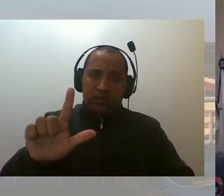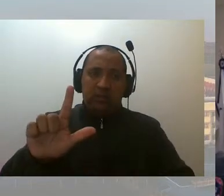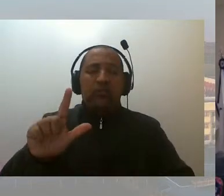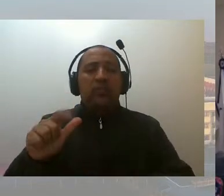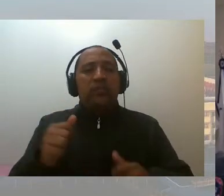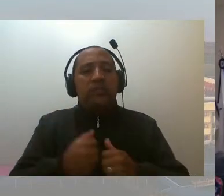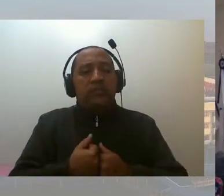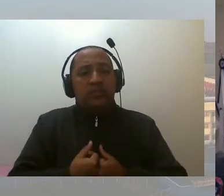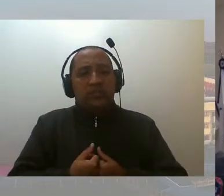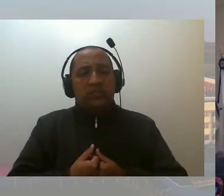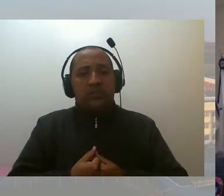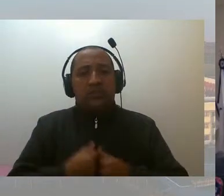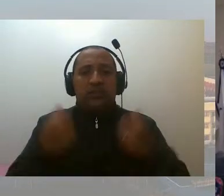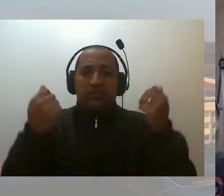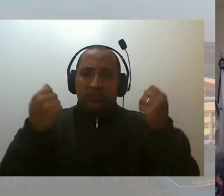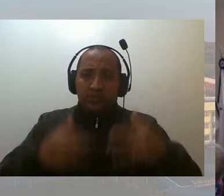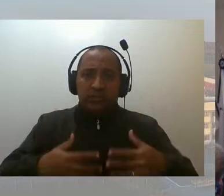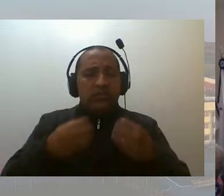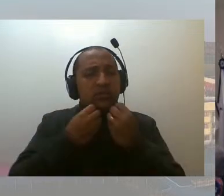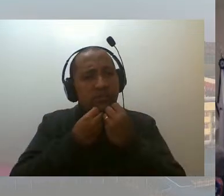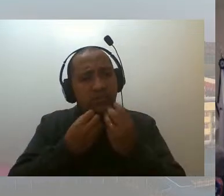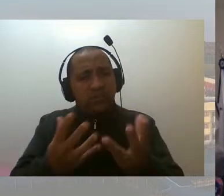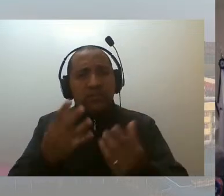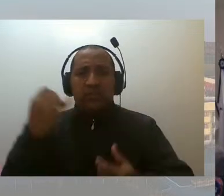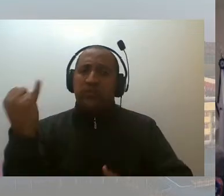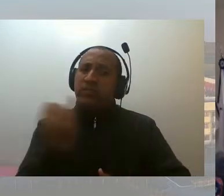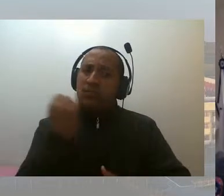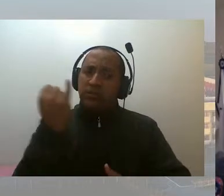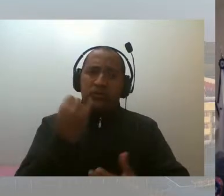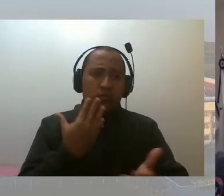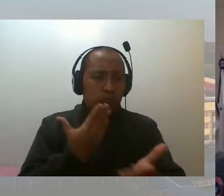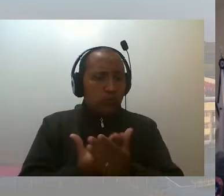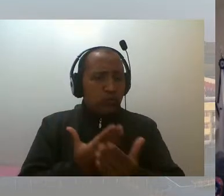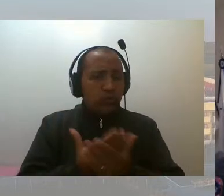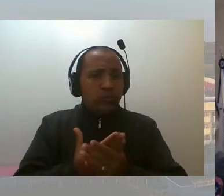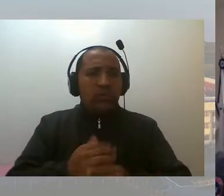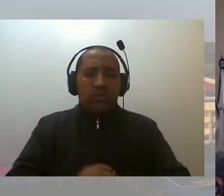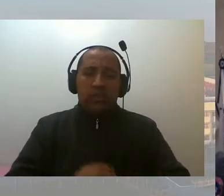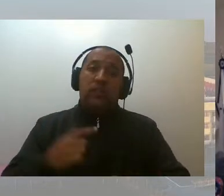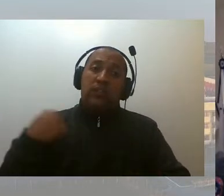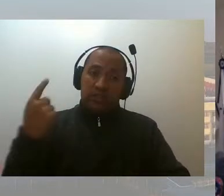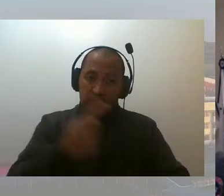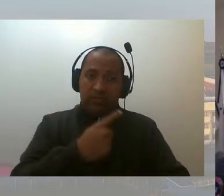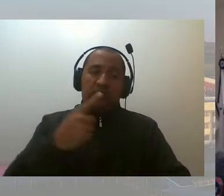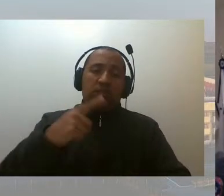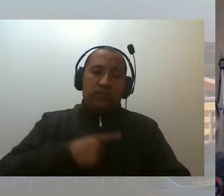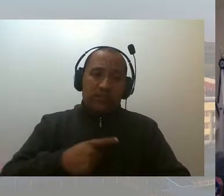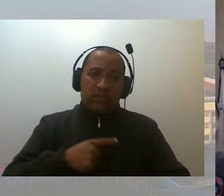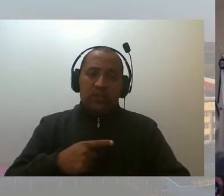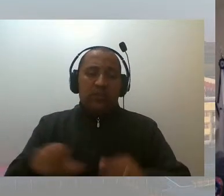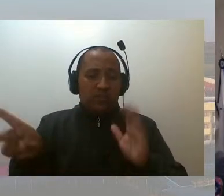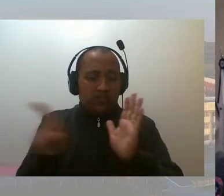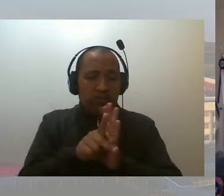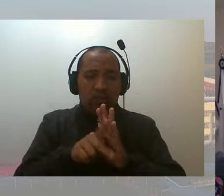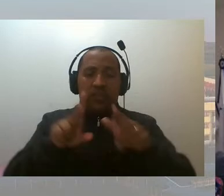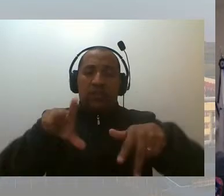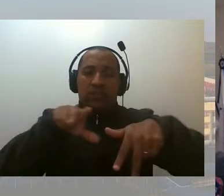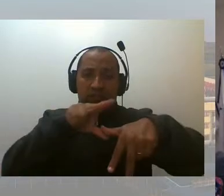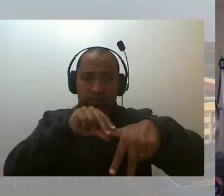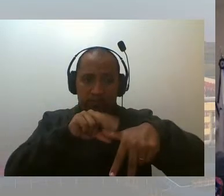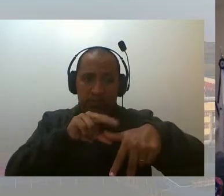uma manifestação muito importante dos estudantes e que nós, da